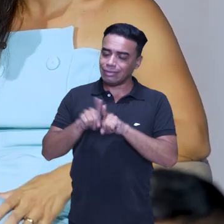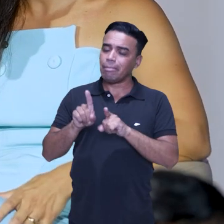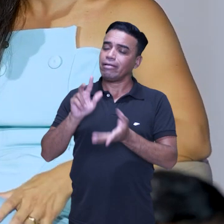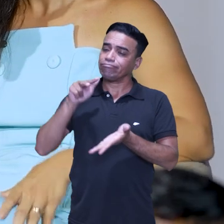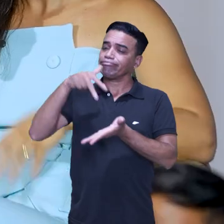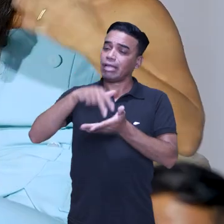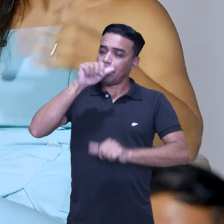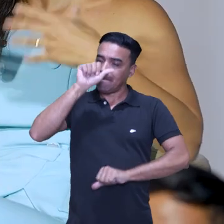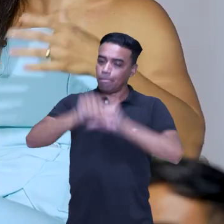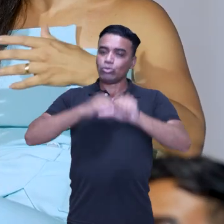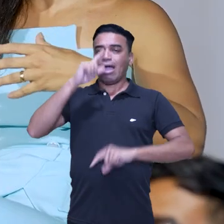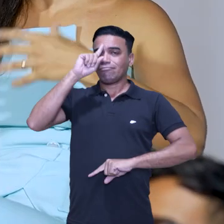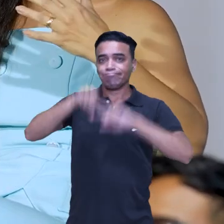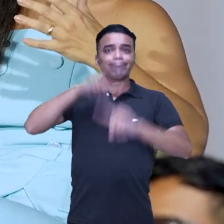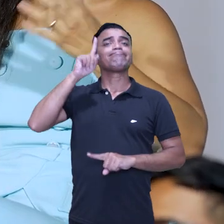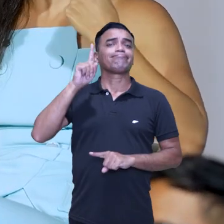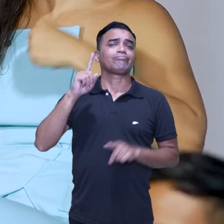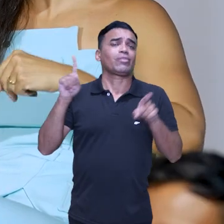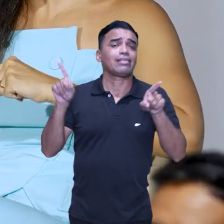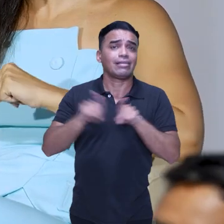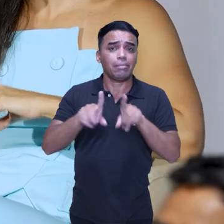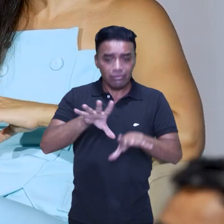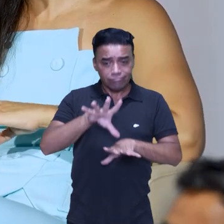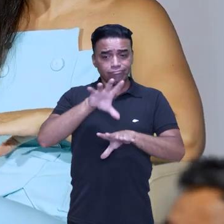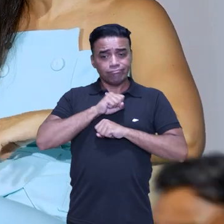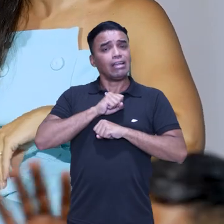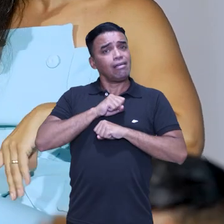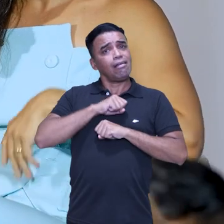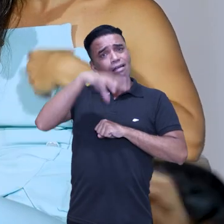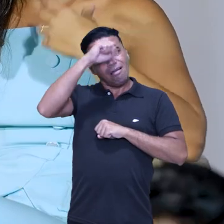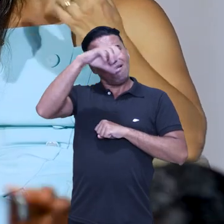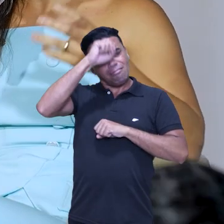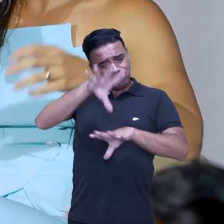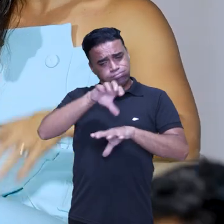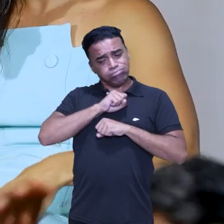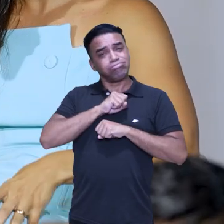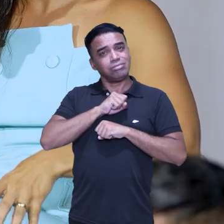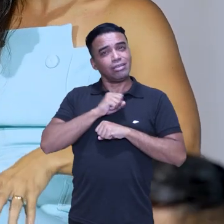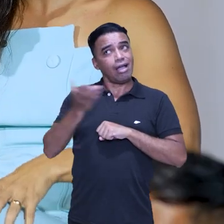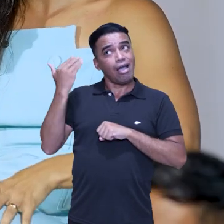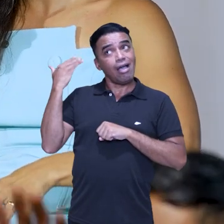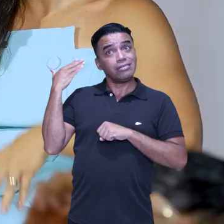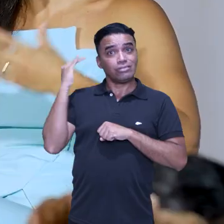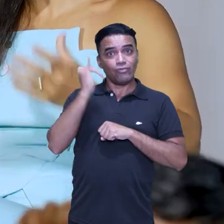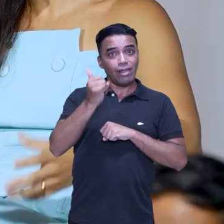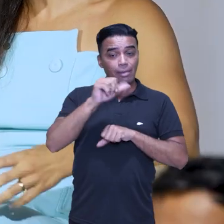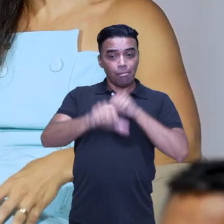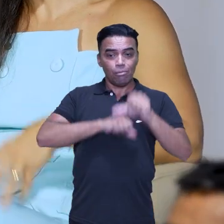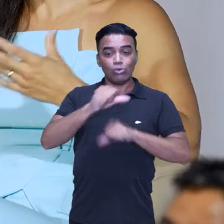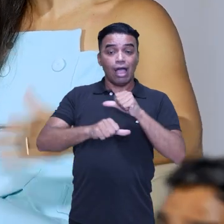daqui diferente, também de absorver esse aprendizado e, como eu falei no início, né, transformar o